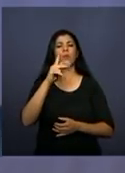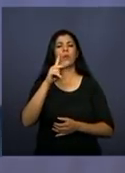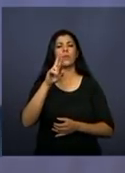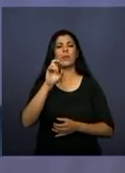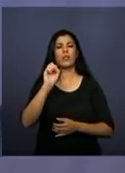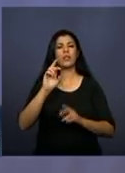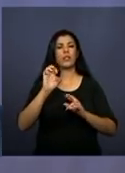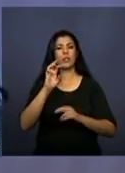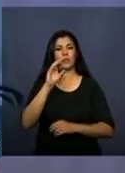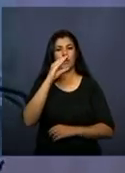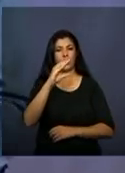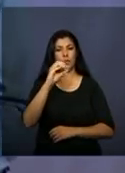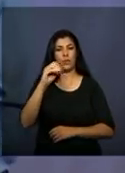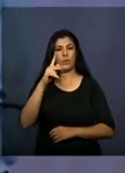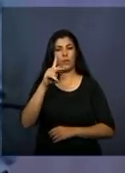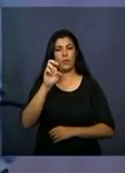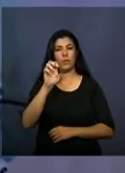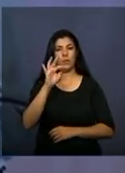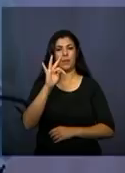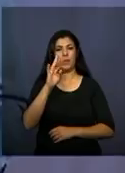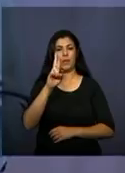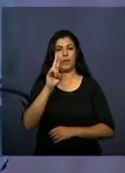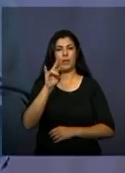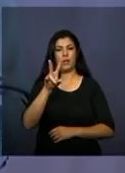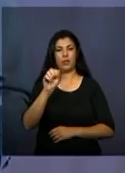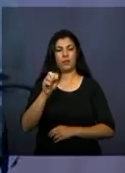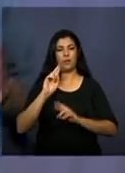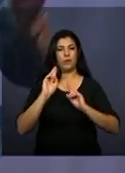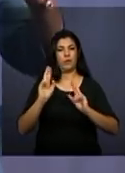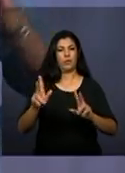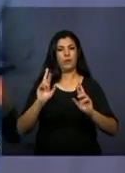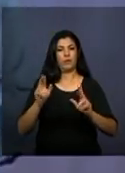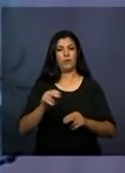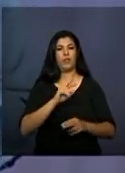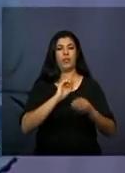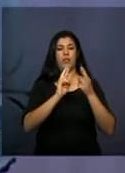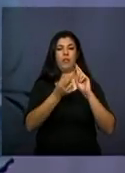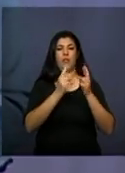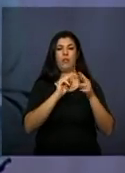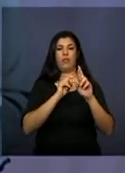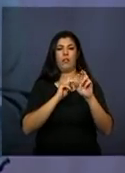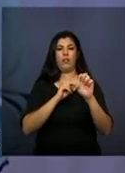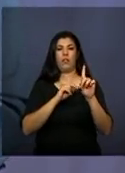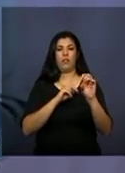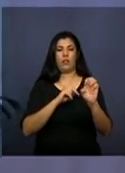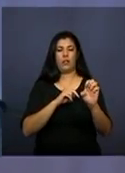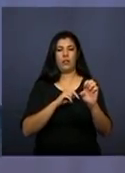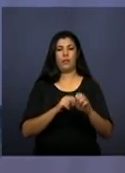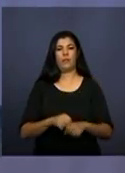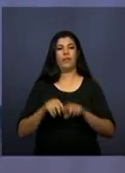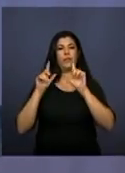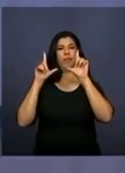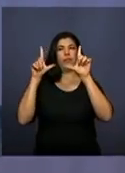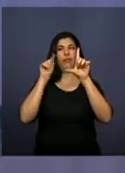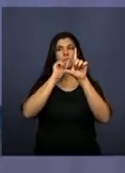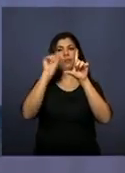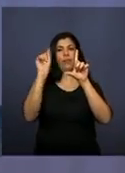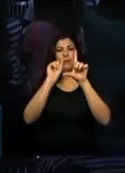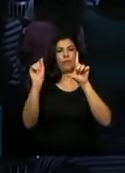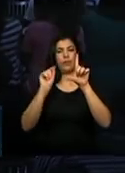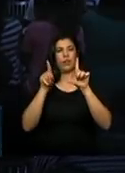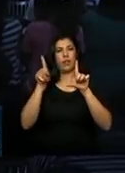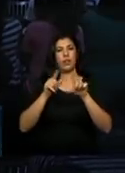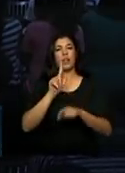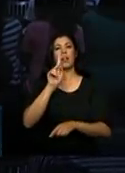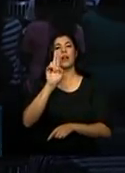rede. Nós, ali estava escrito ali que a Granja Julieta pede socorro. Vocês têm de ajudar